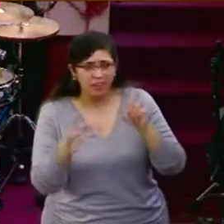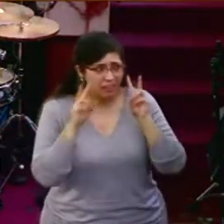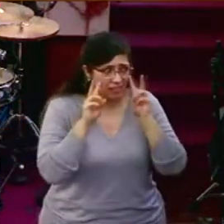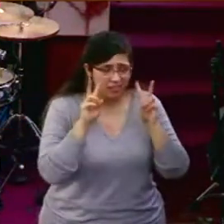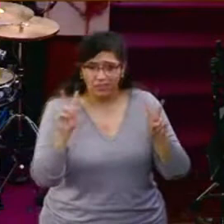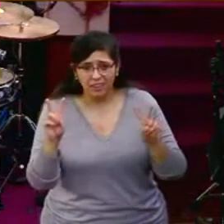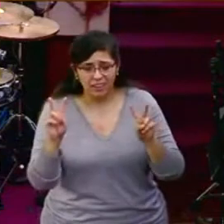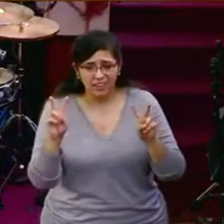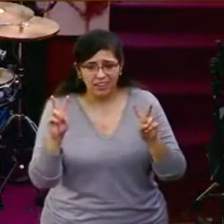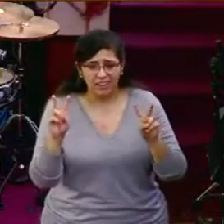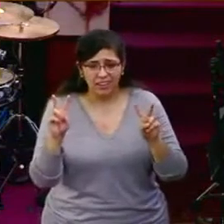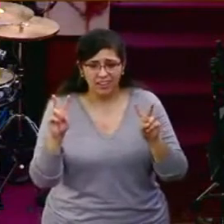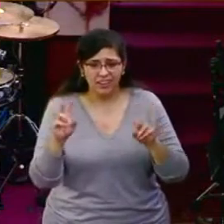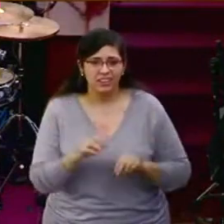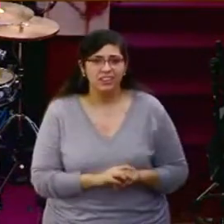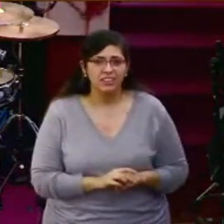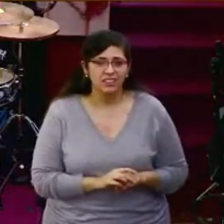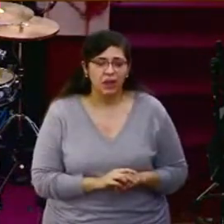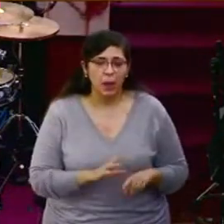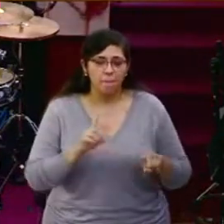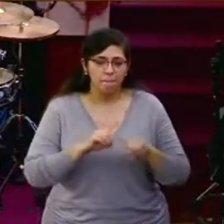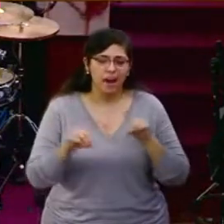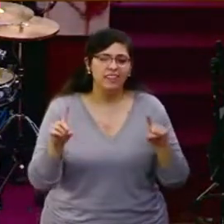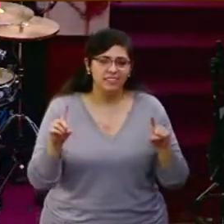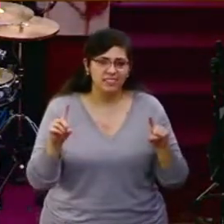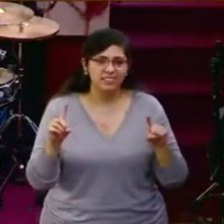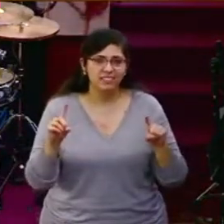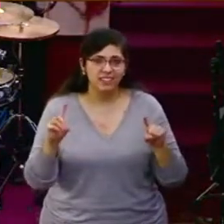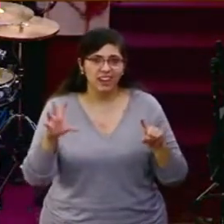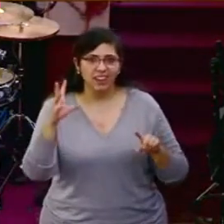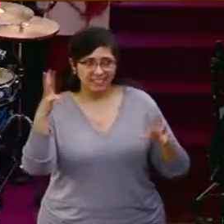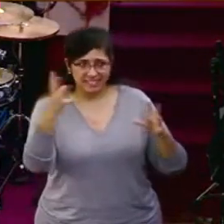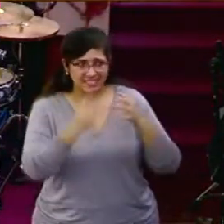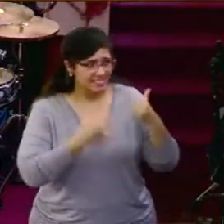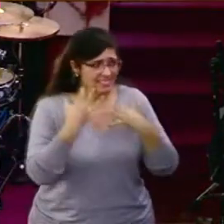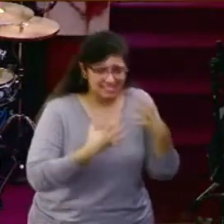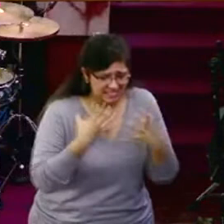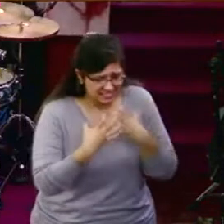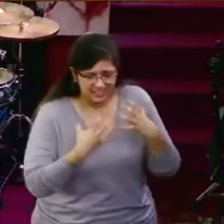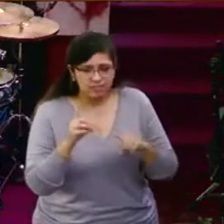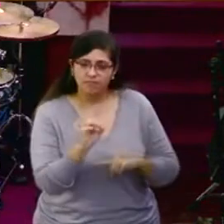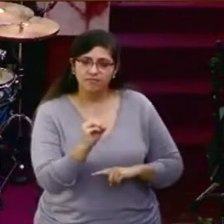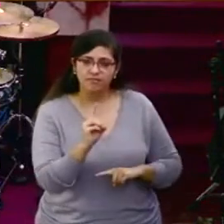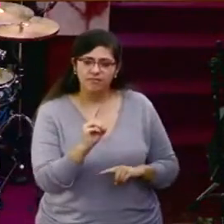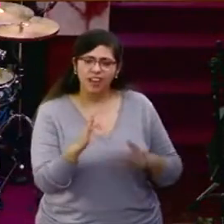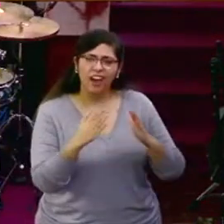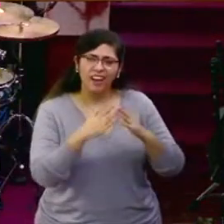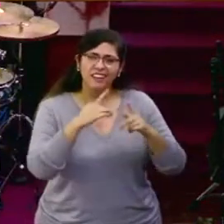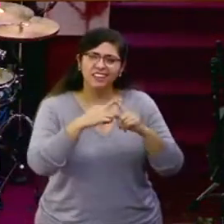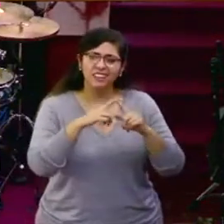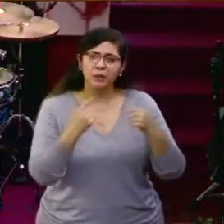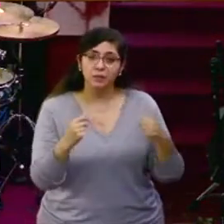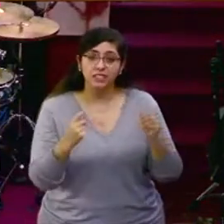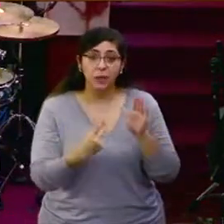o mundo desesperado por isso o nosso nosso olhar não precisa ser um olhar de medo de